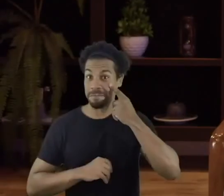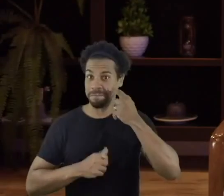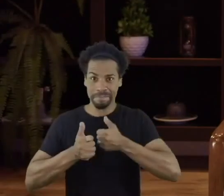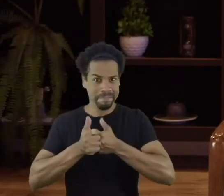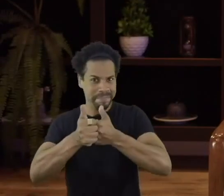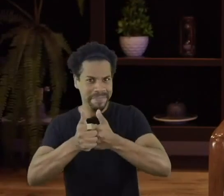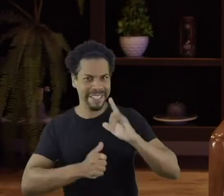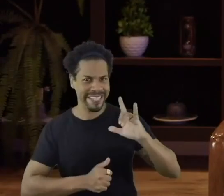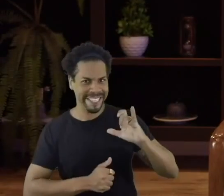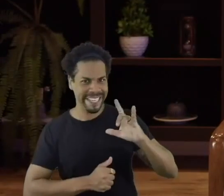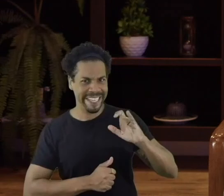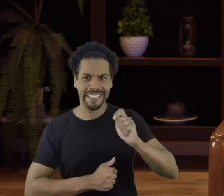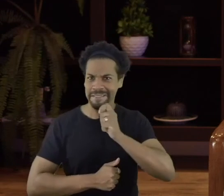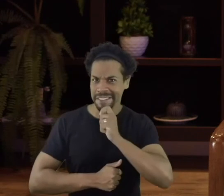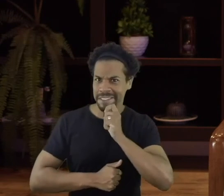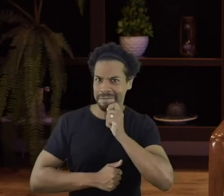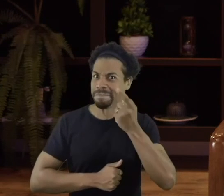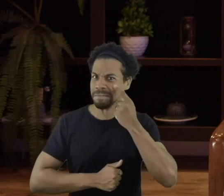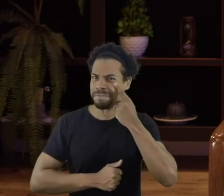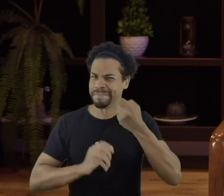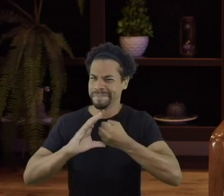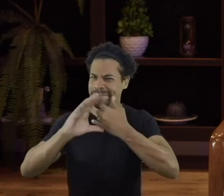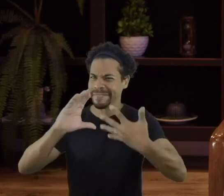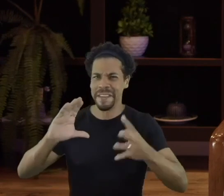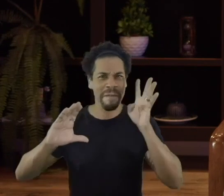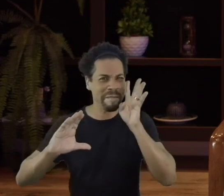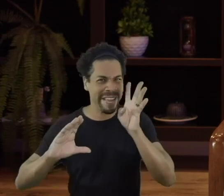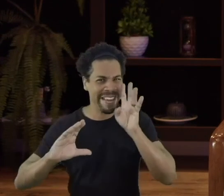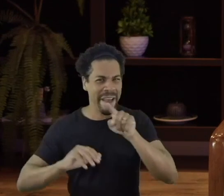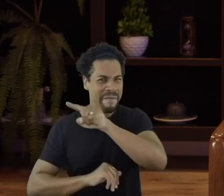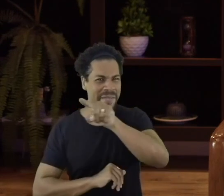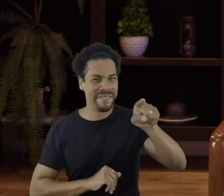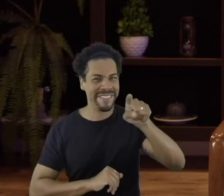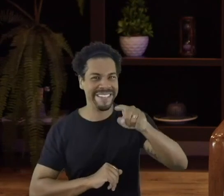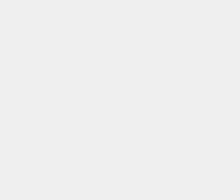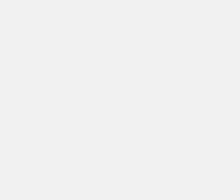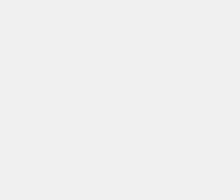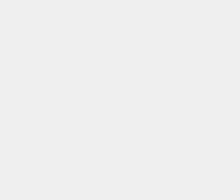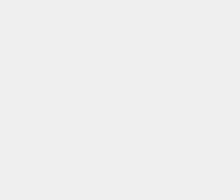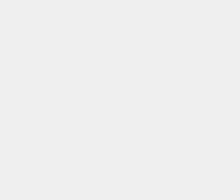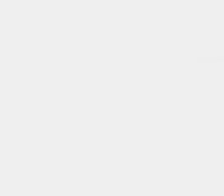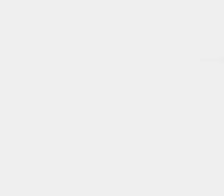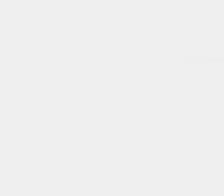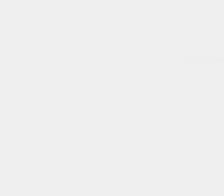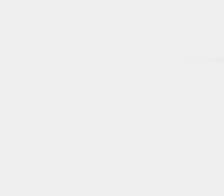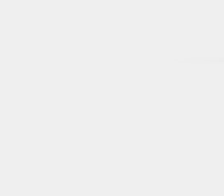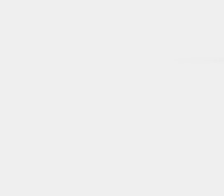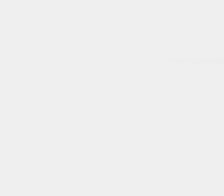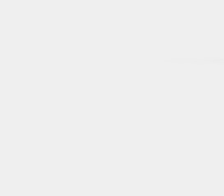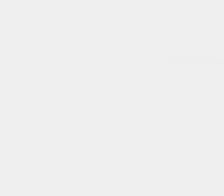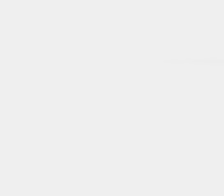você já me segue no Instagram então dá uma acompanhada lá que tem muito conteúdo bacana para você